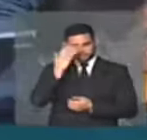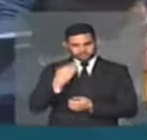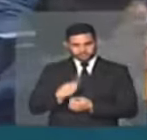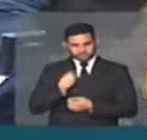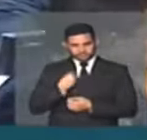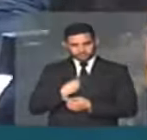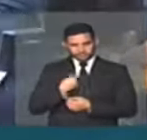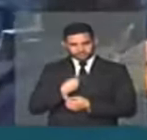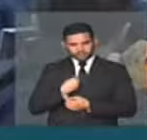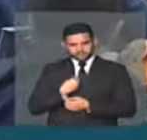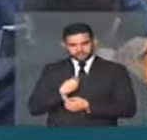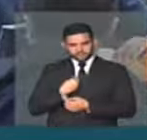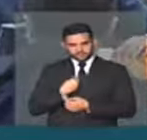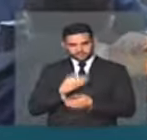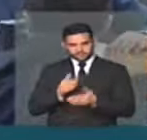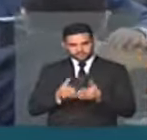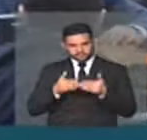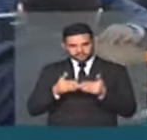aqui.